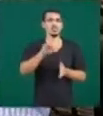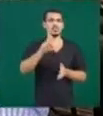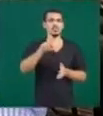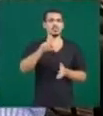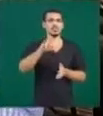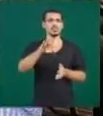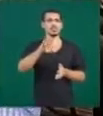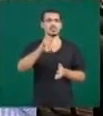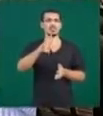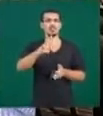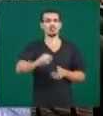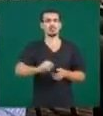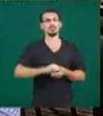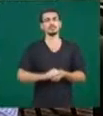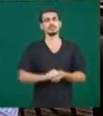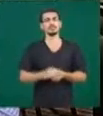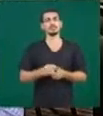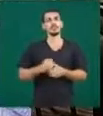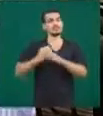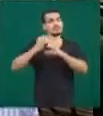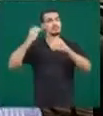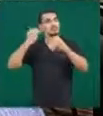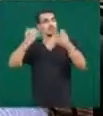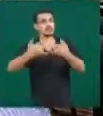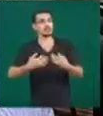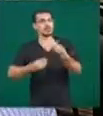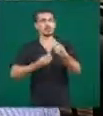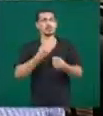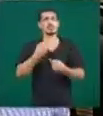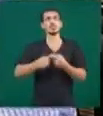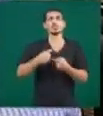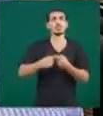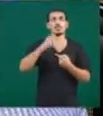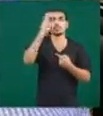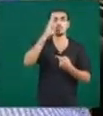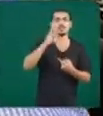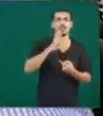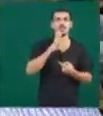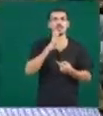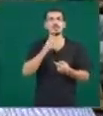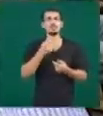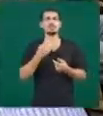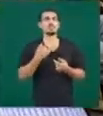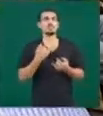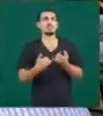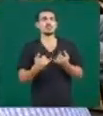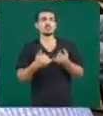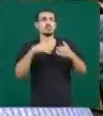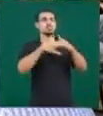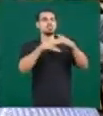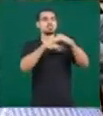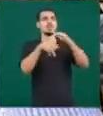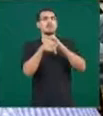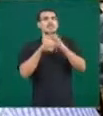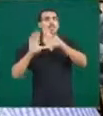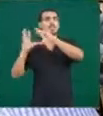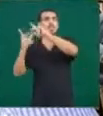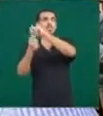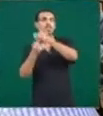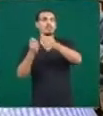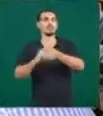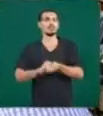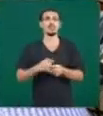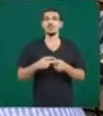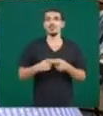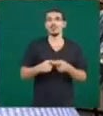engenheira agrônoma explica por que o Brasil é conhecido como celeiro mundial. Os Estados Unidos não tem país para onde crescer em